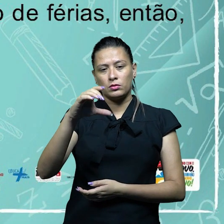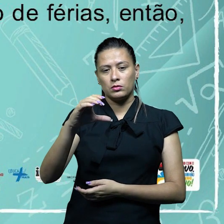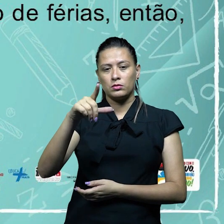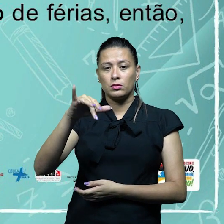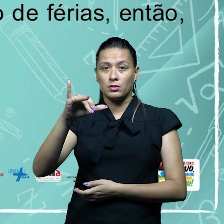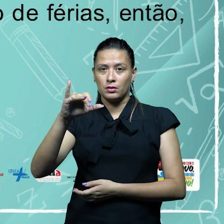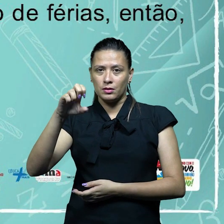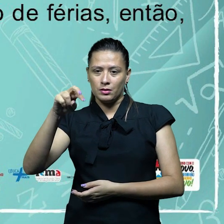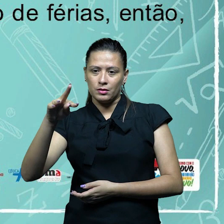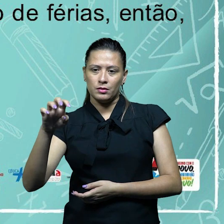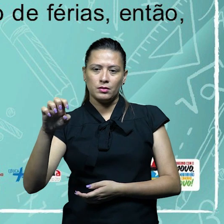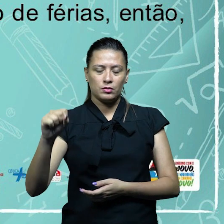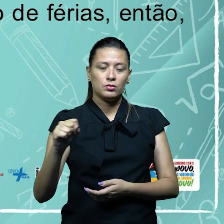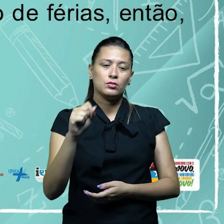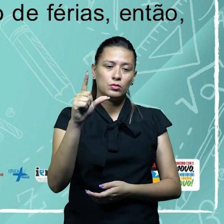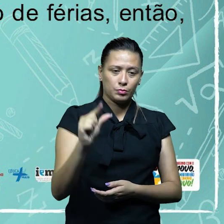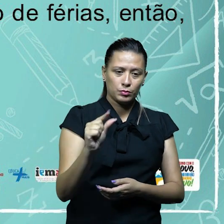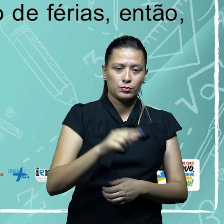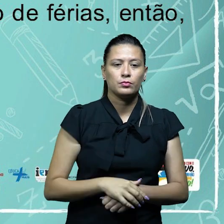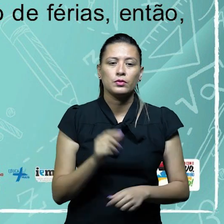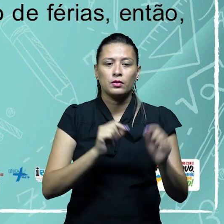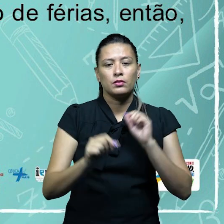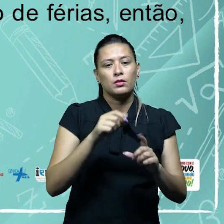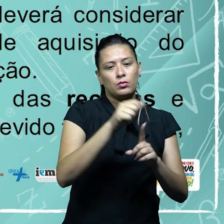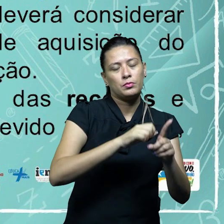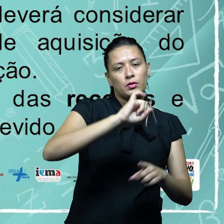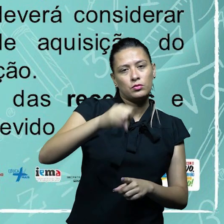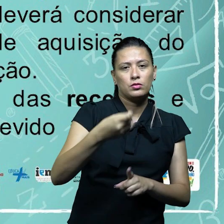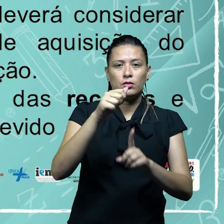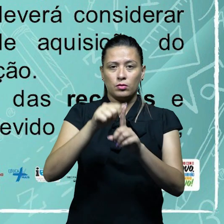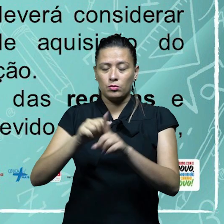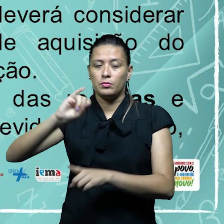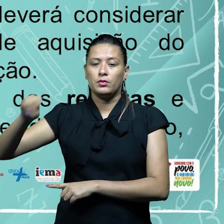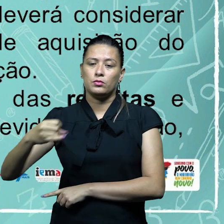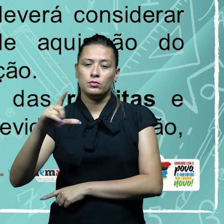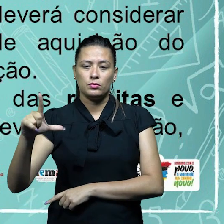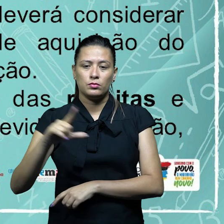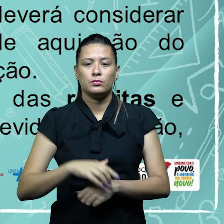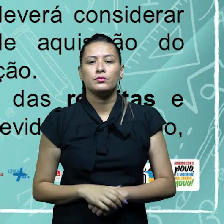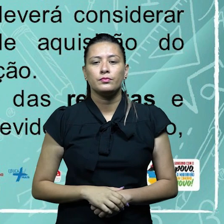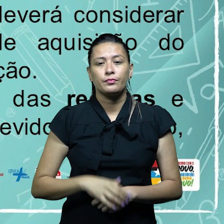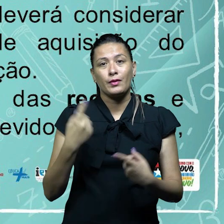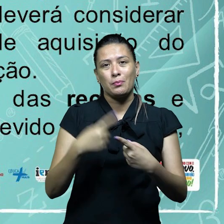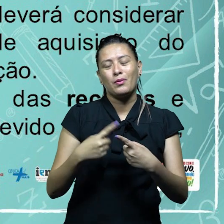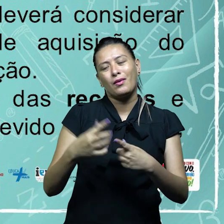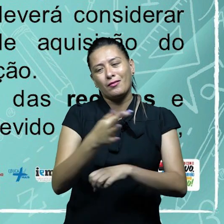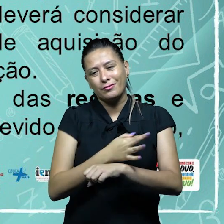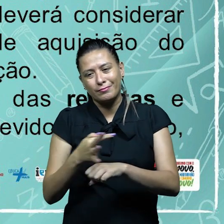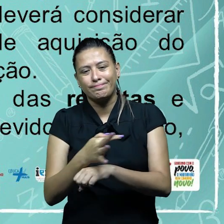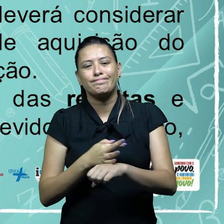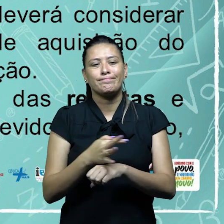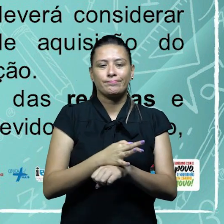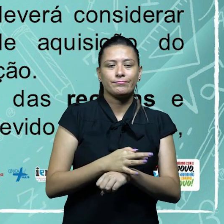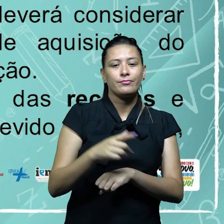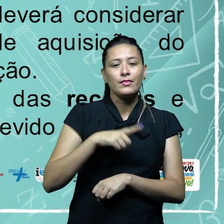então ela terá uma renda menor nesses meses, como citado, certo? Então, olha, dentro do fluxo de caixa devemos considerar